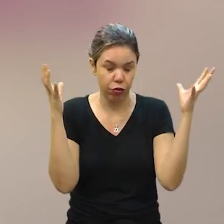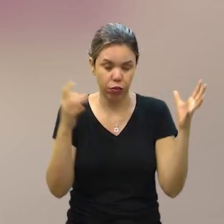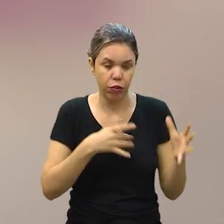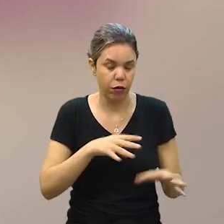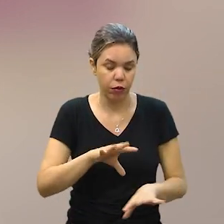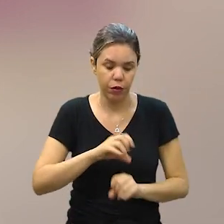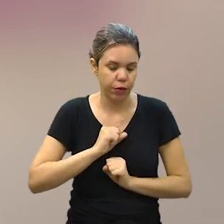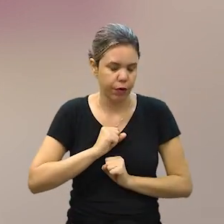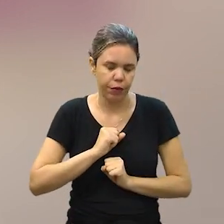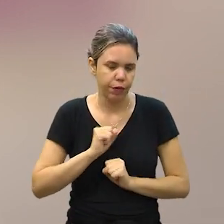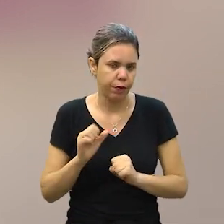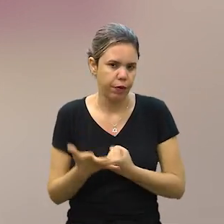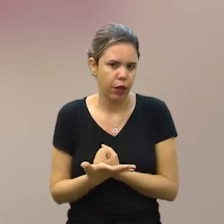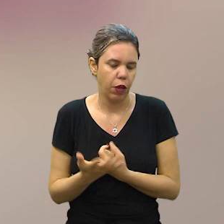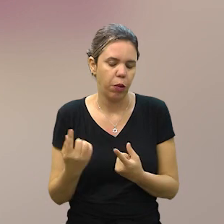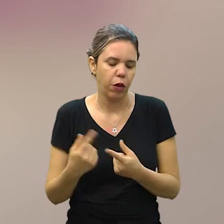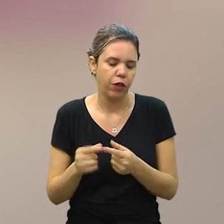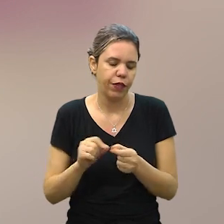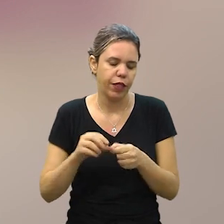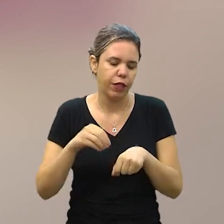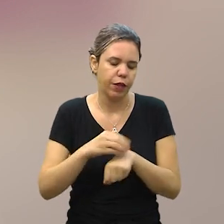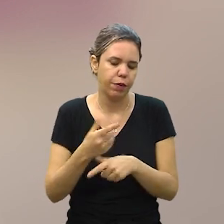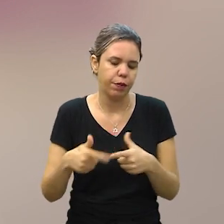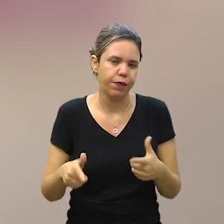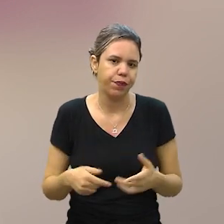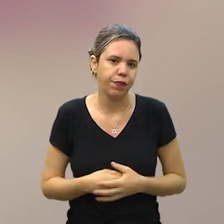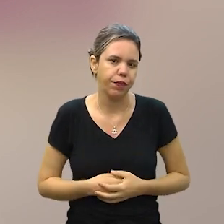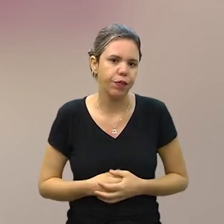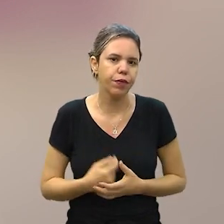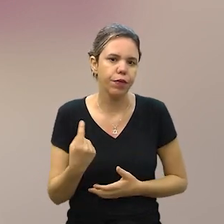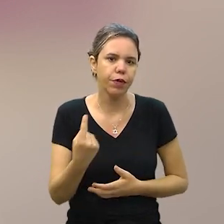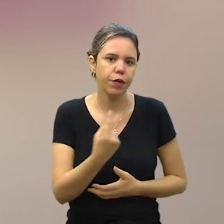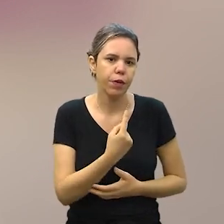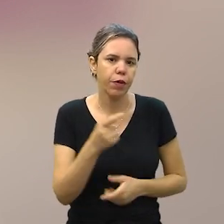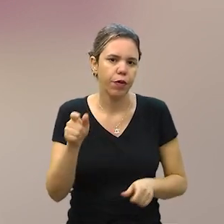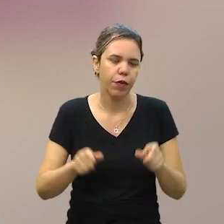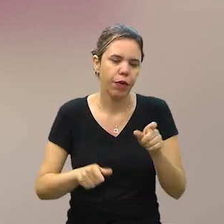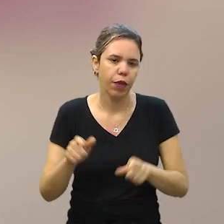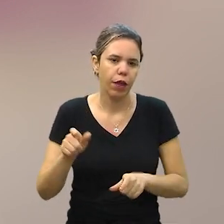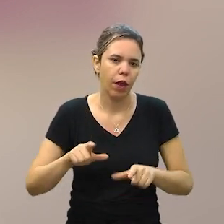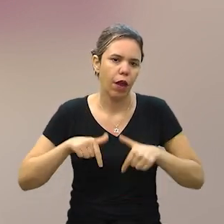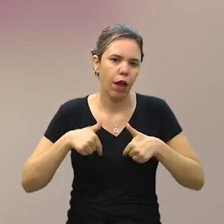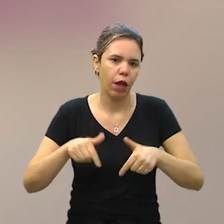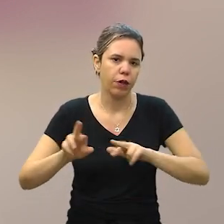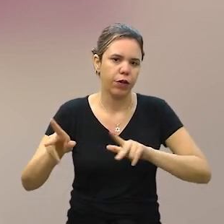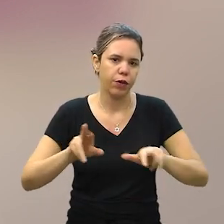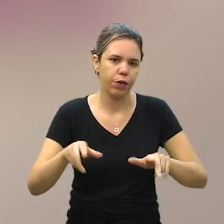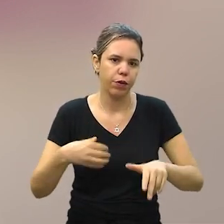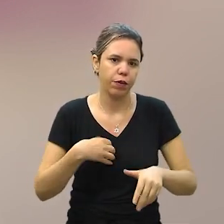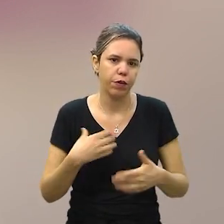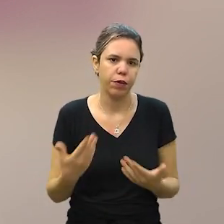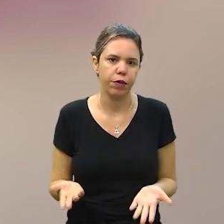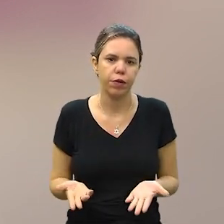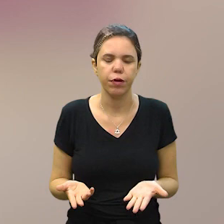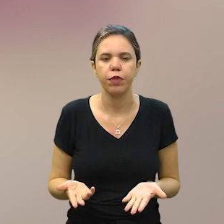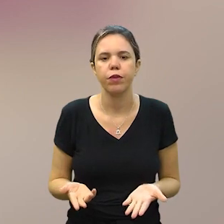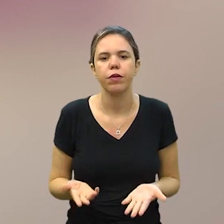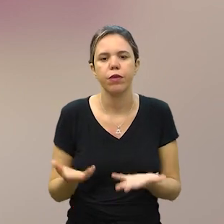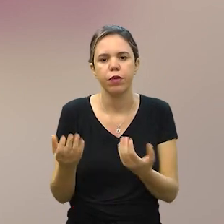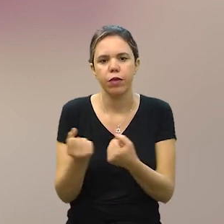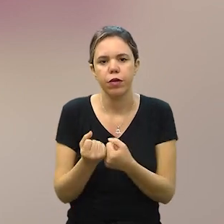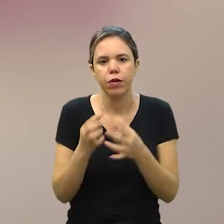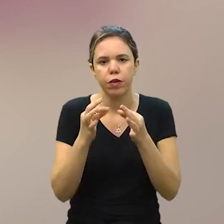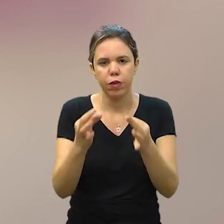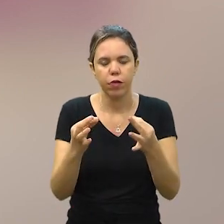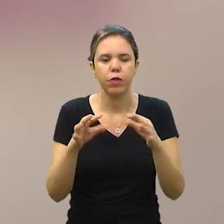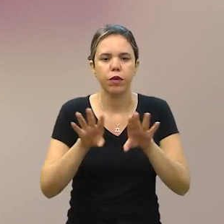esse vírus, né? Com medo do que ele pode trazer para cada um, porque cada pessoa reage de uma forma. Então, o